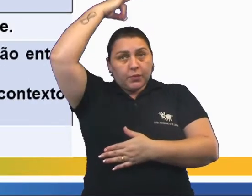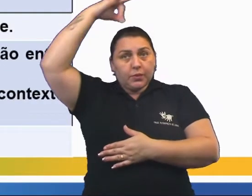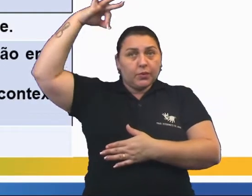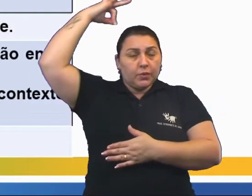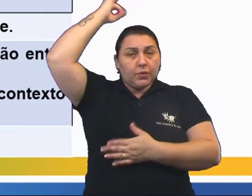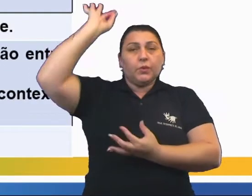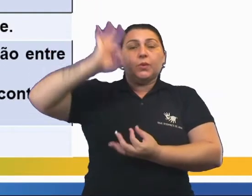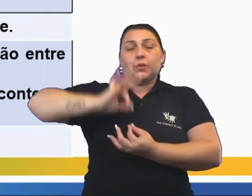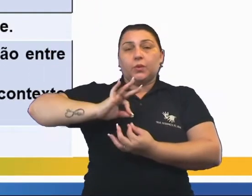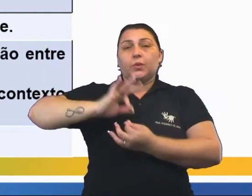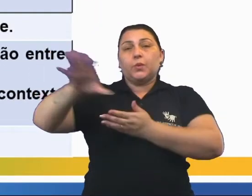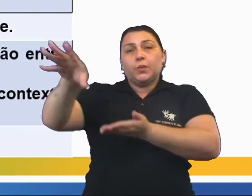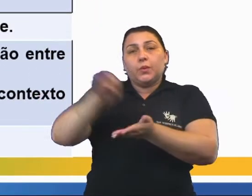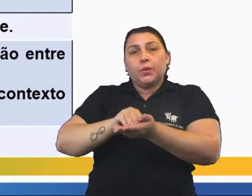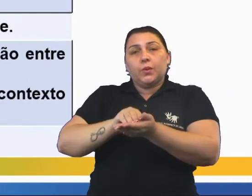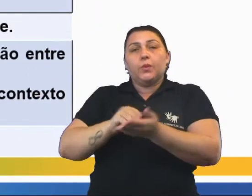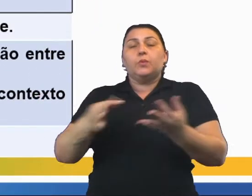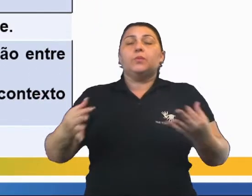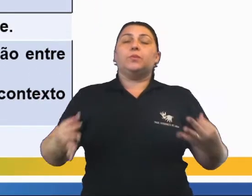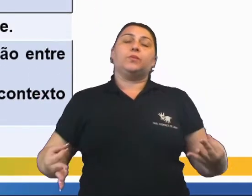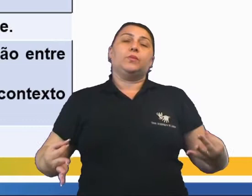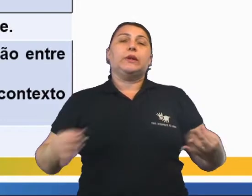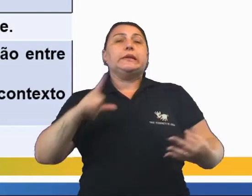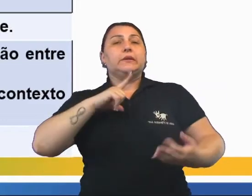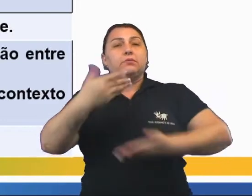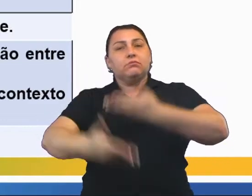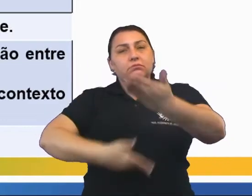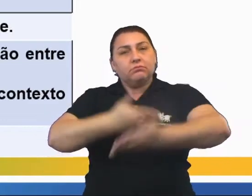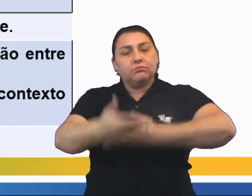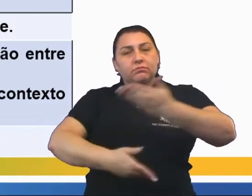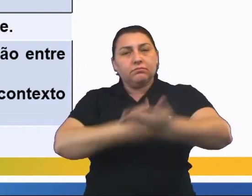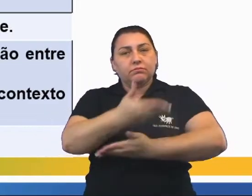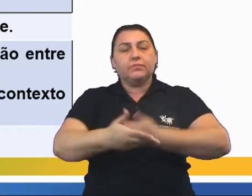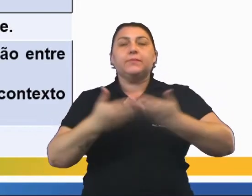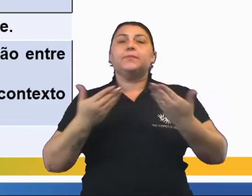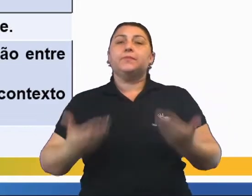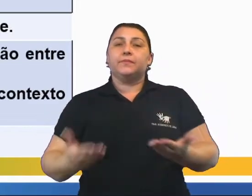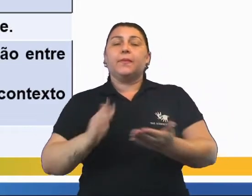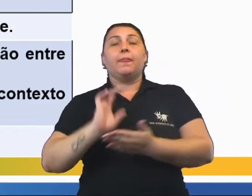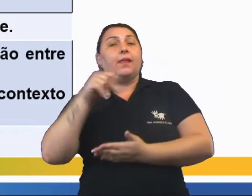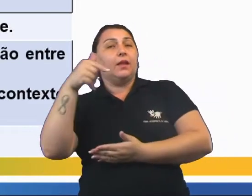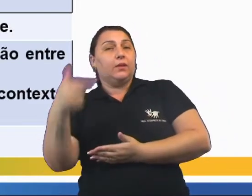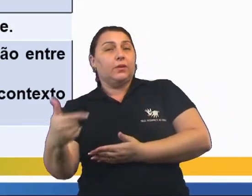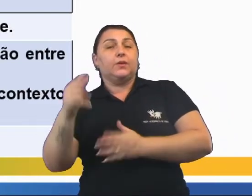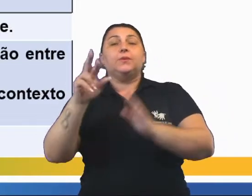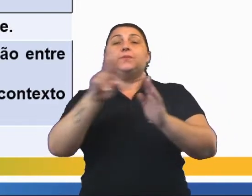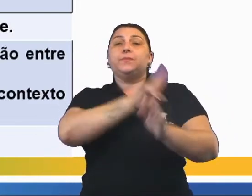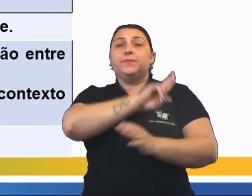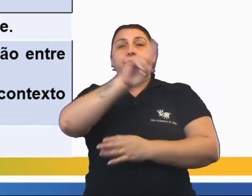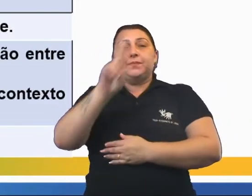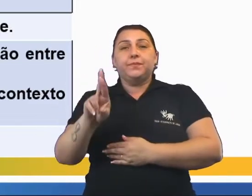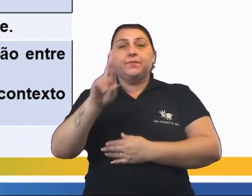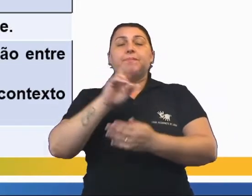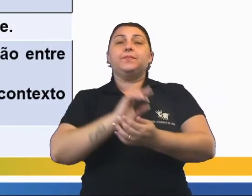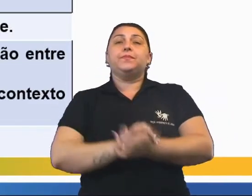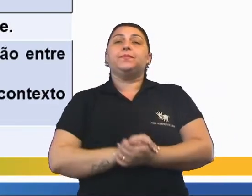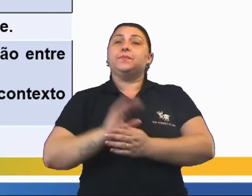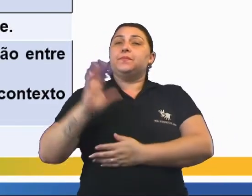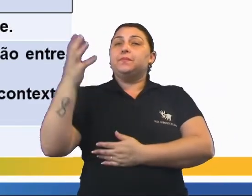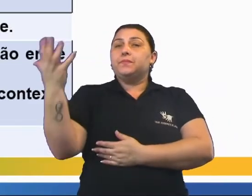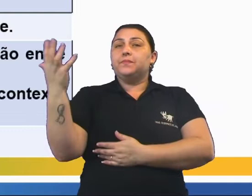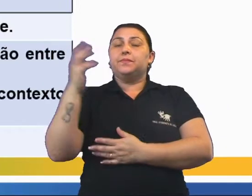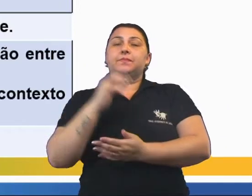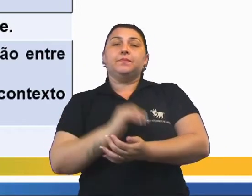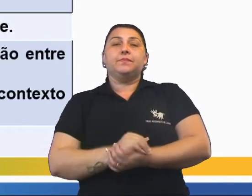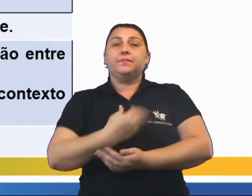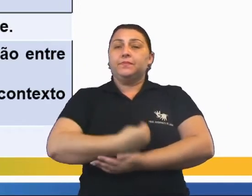doutrinas do budismo. Então existe uma relação entre elas, relação com outras religiões, e nesses